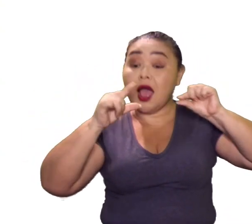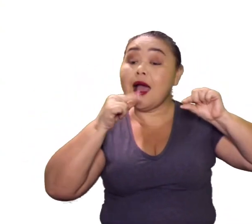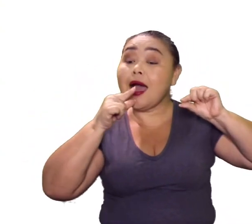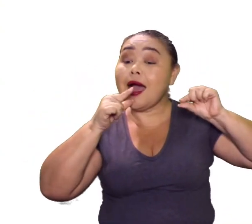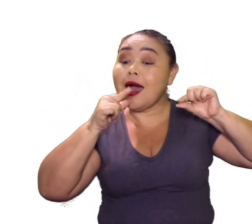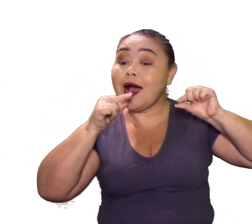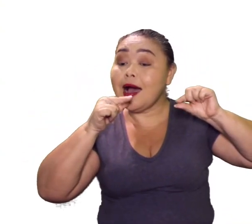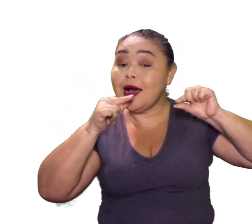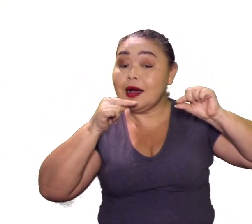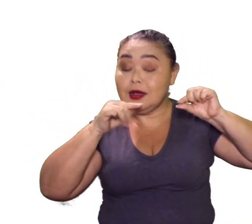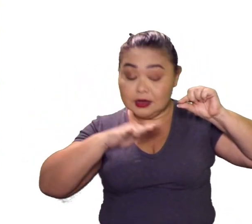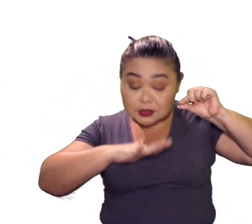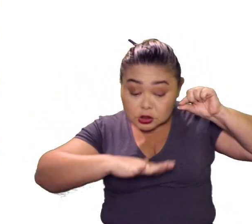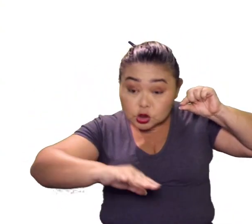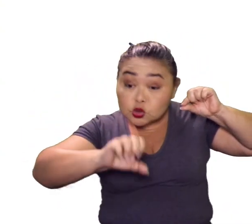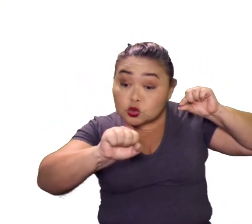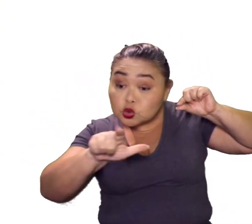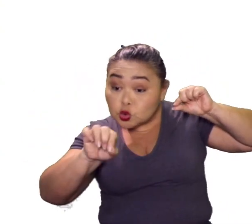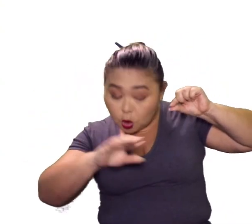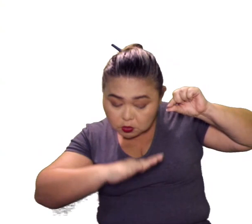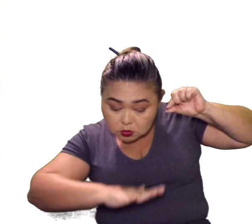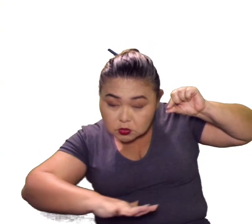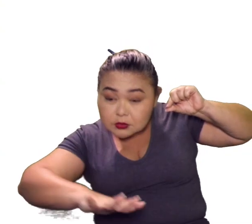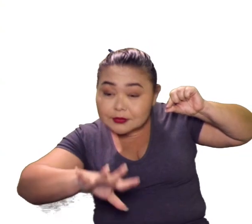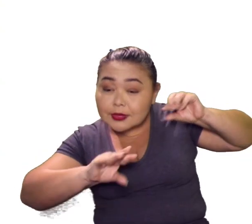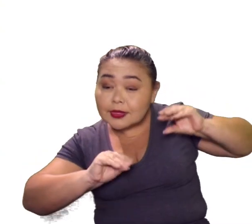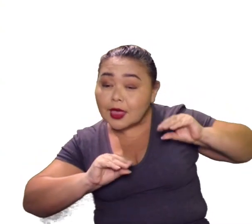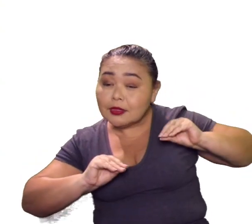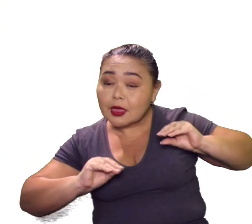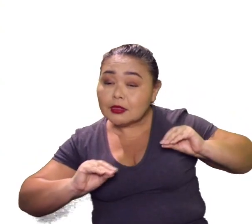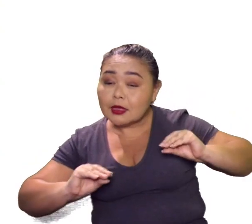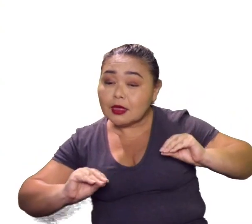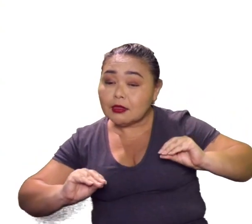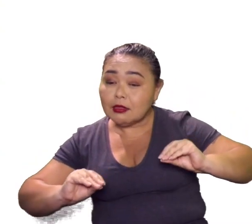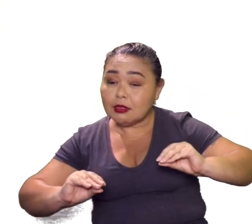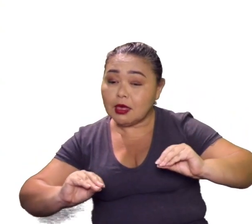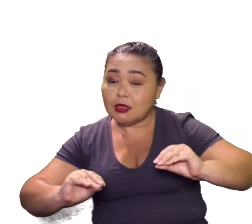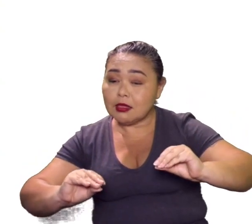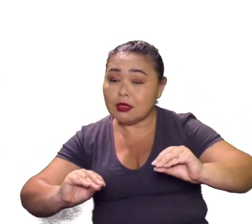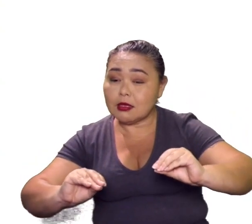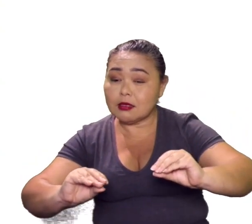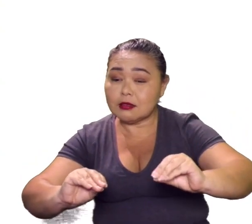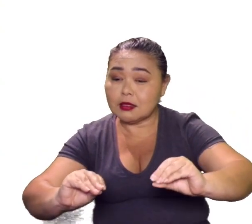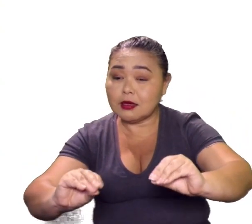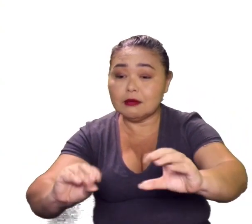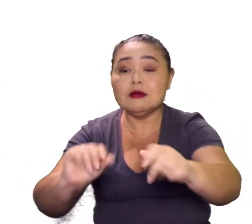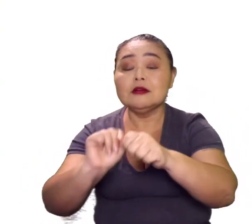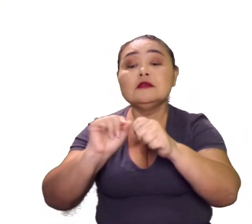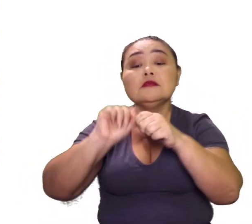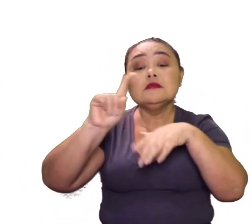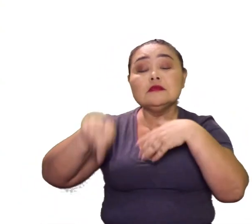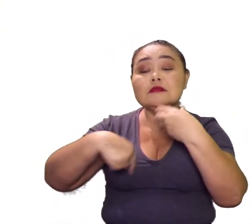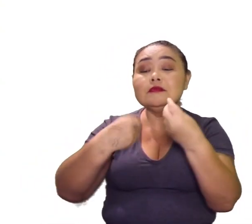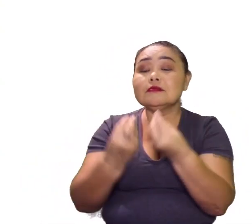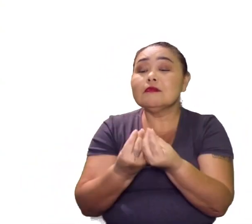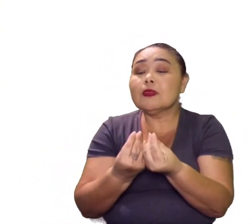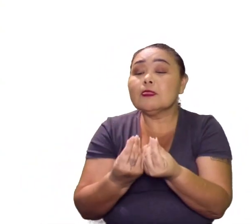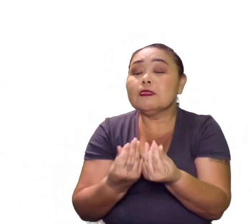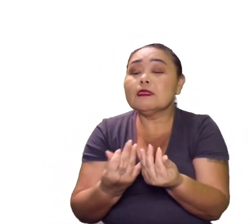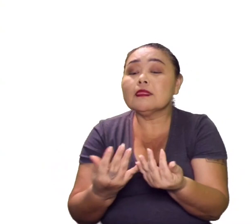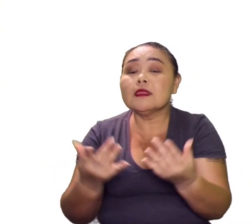solo dessas áreas é um solo muito úmido. E ocorre constantemente, né, o processo de